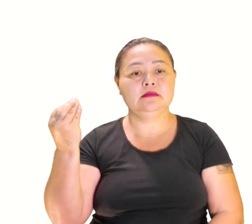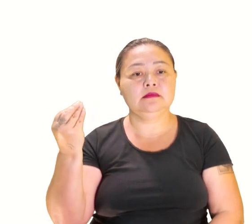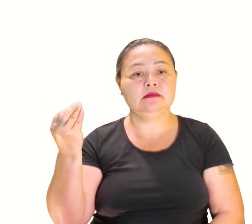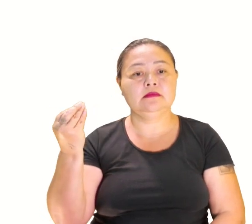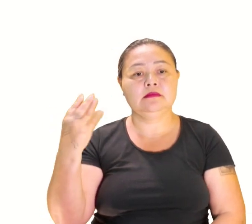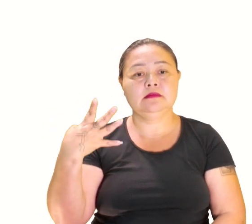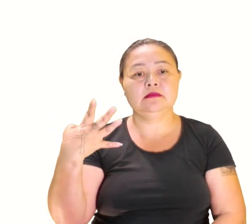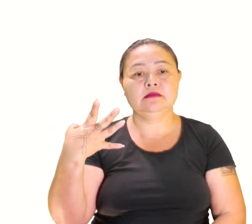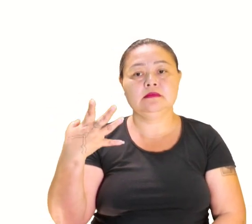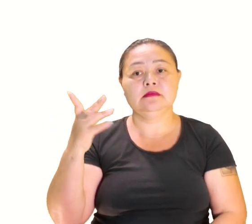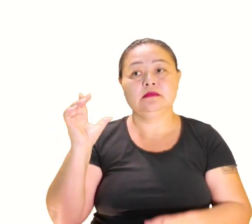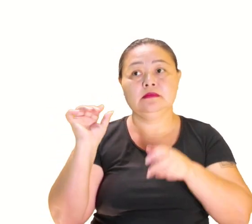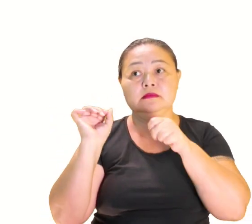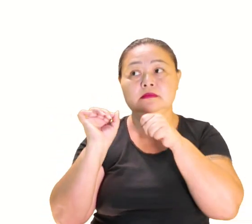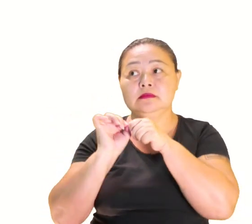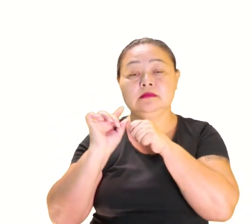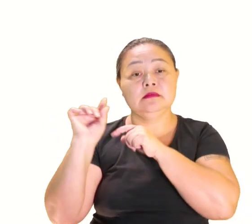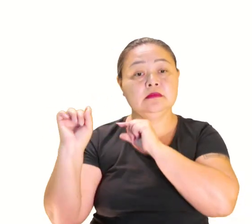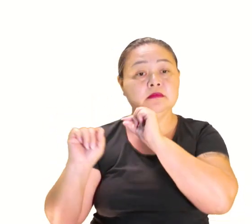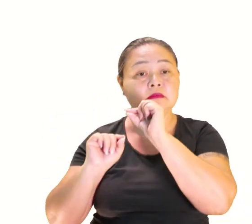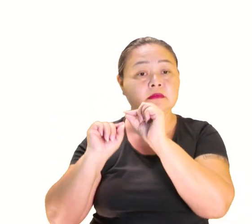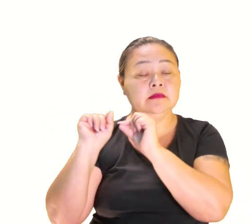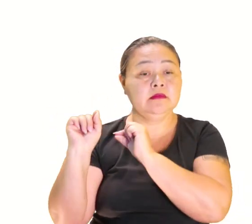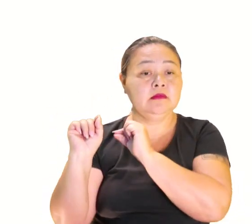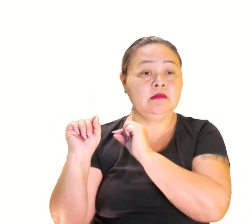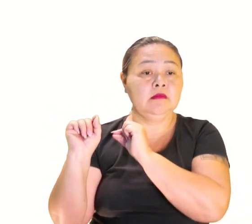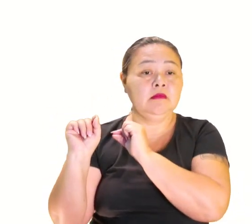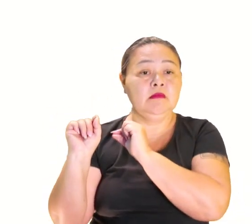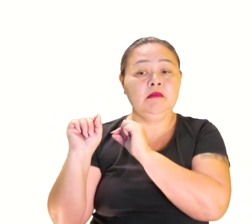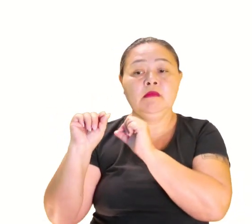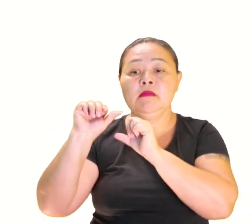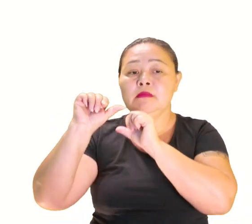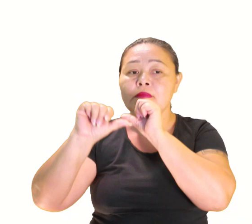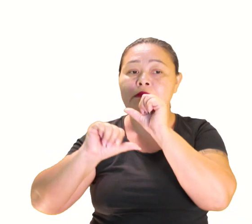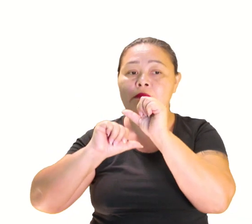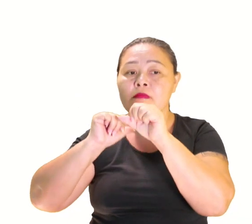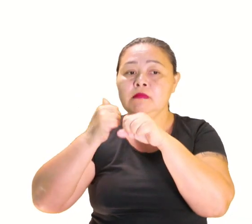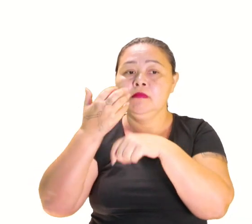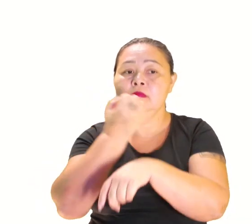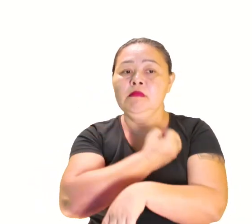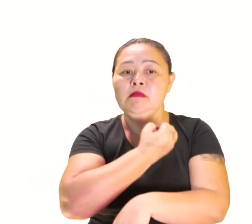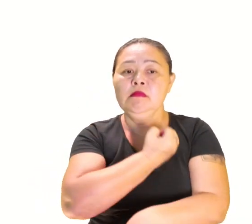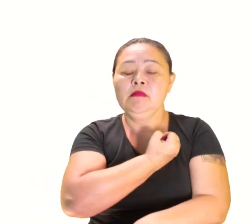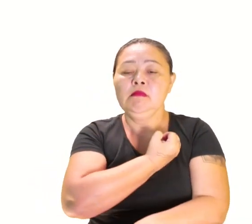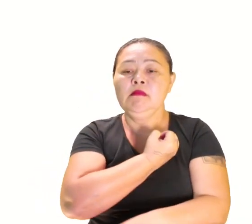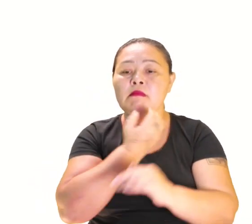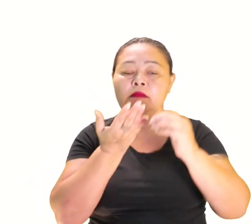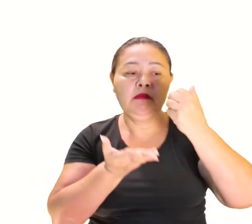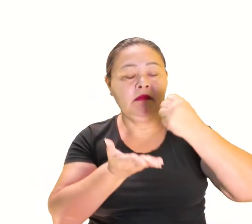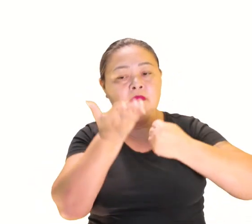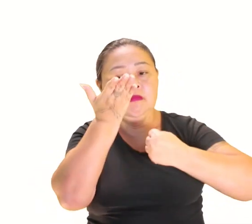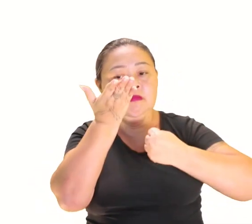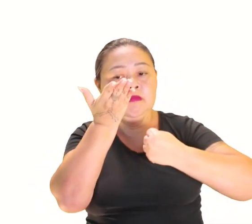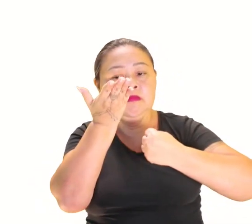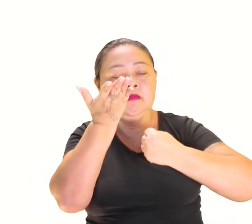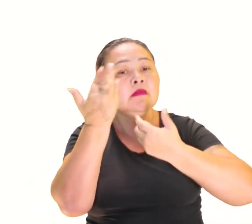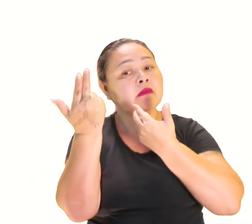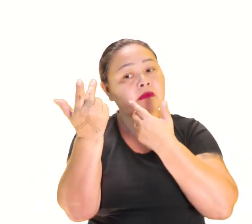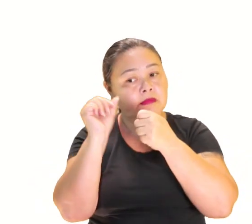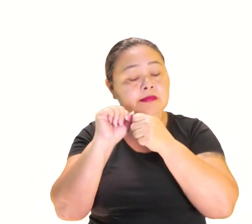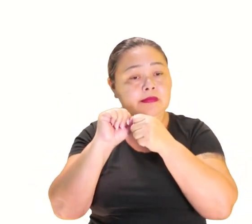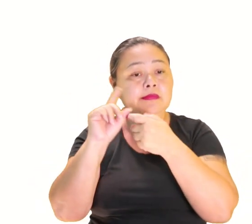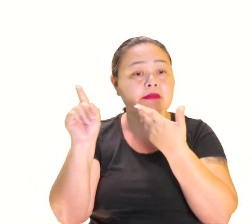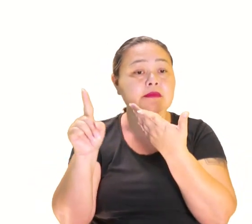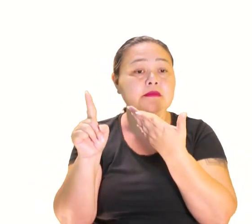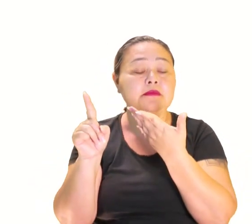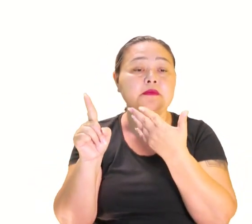Então, aí, ó, dá de fazer o quê? Aí dá de já transformar esses números em forma de potência. Do mesmo jeito que a gente vinha